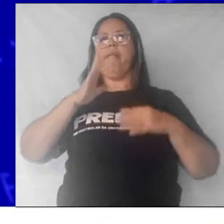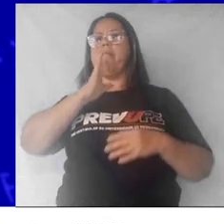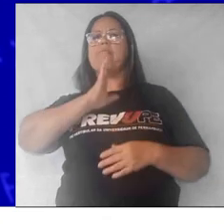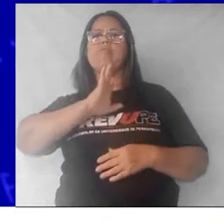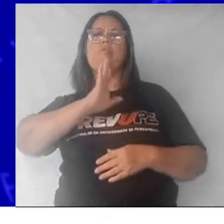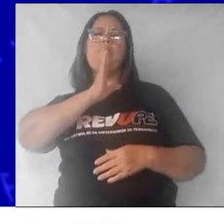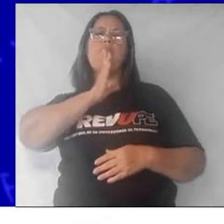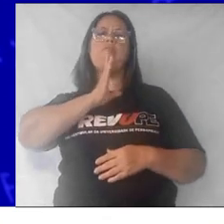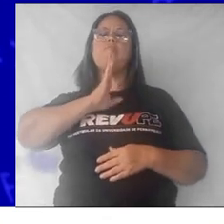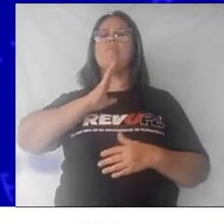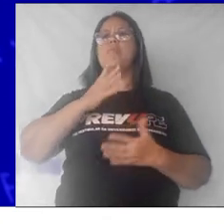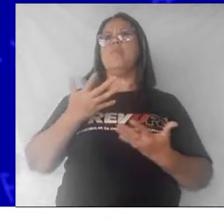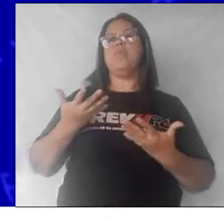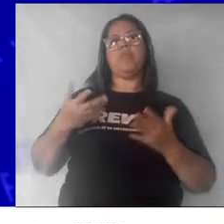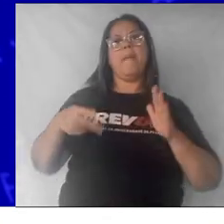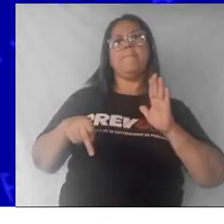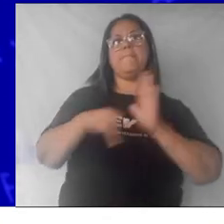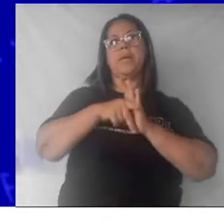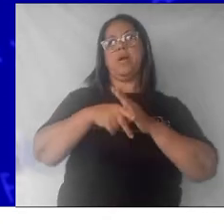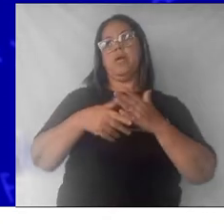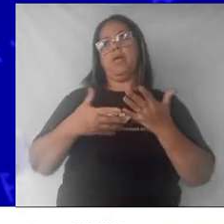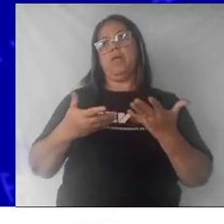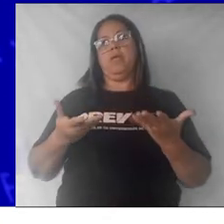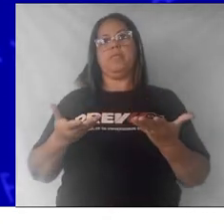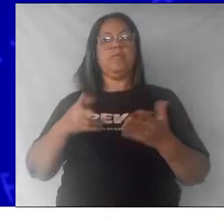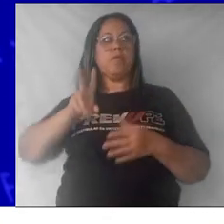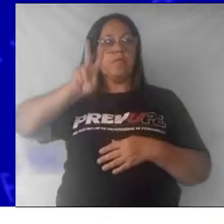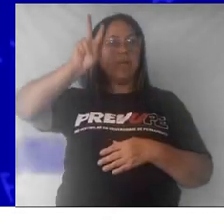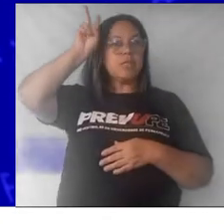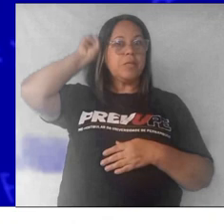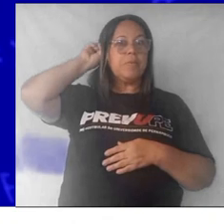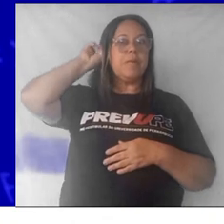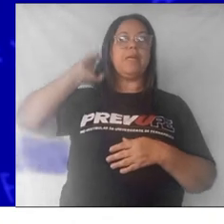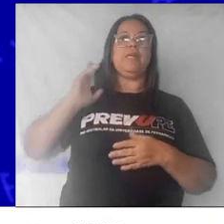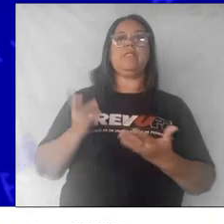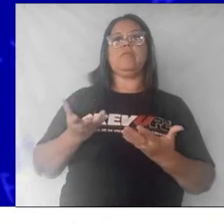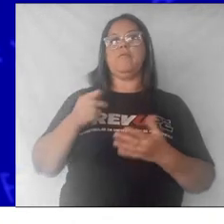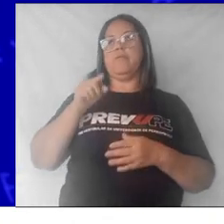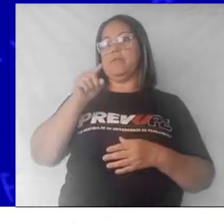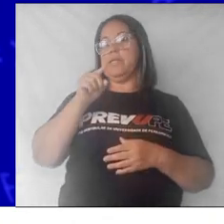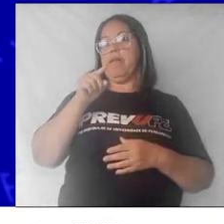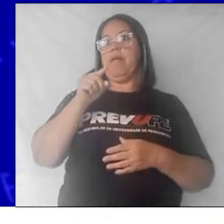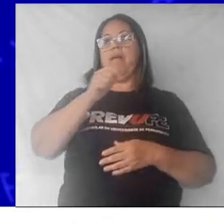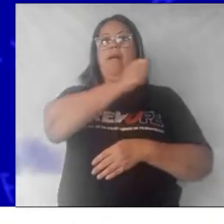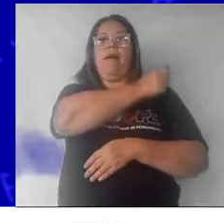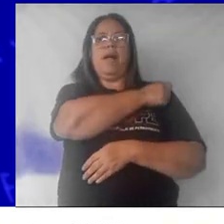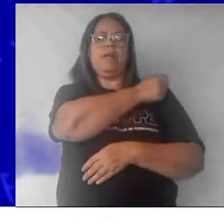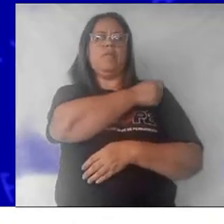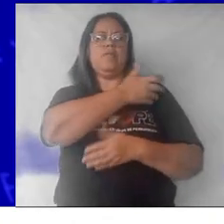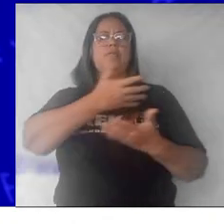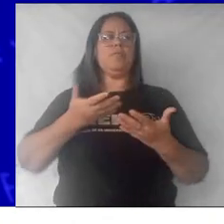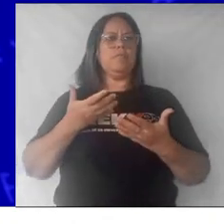comum, é típico, né, nos vestibulares, o aluno, né, vai